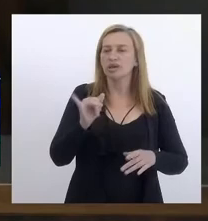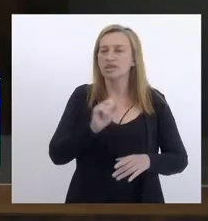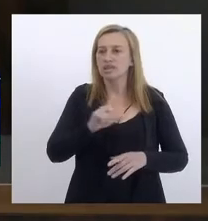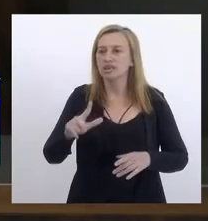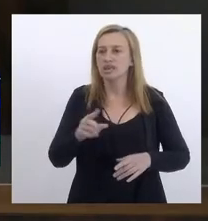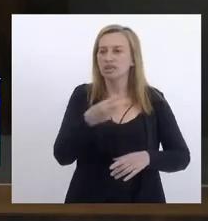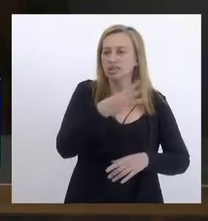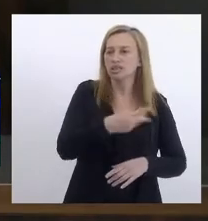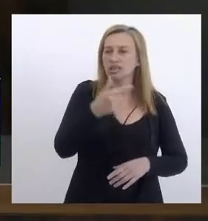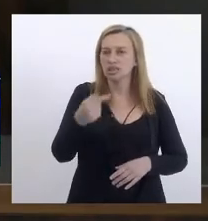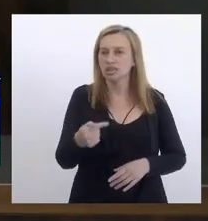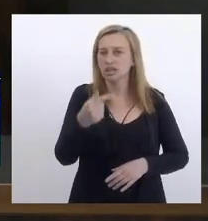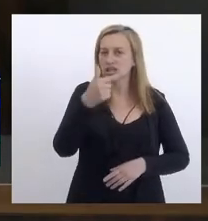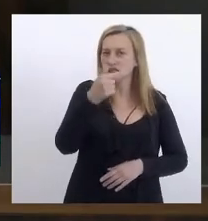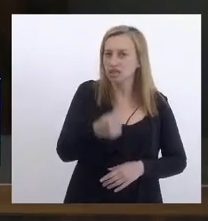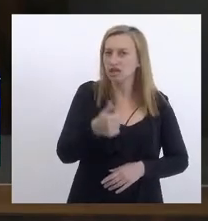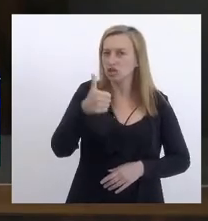lei